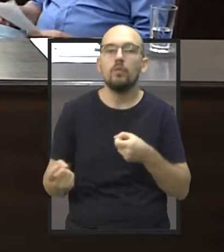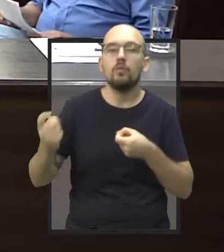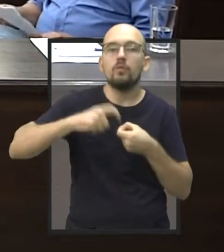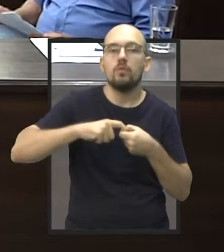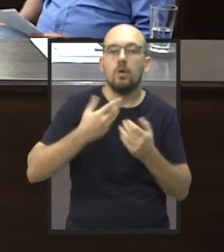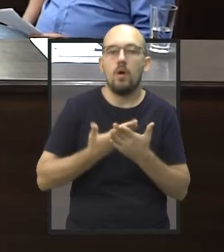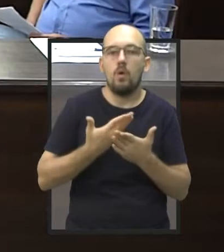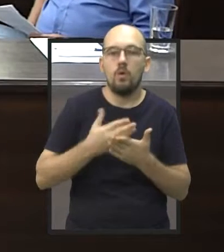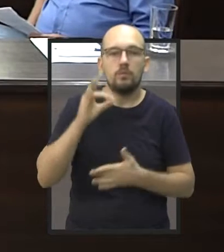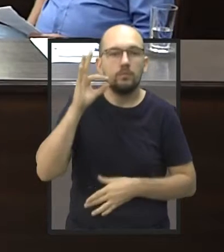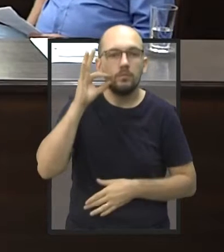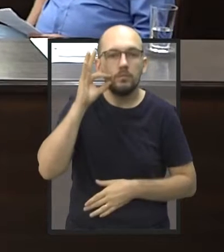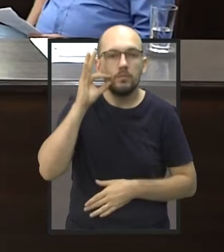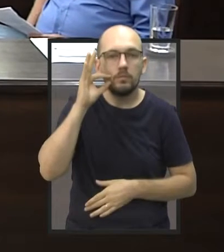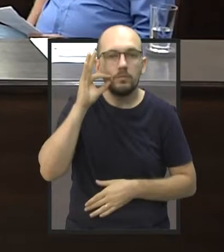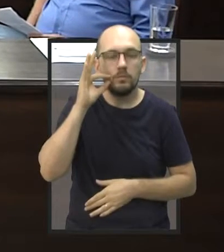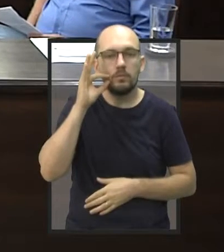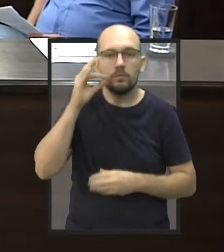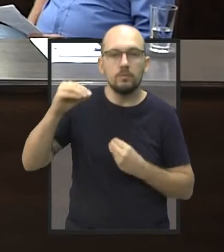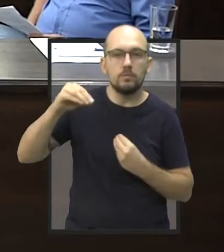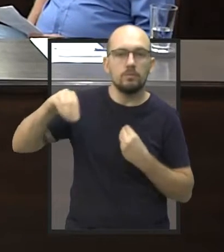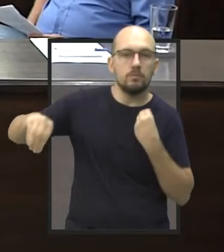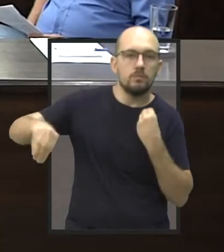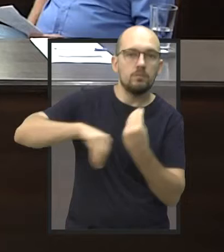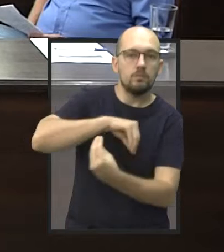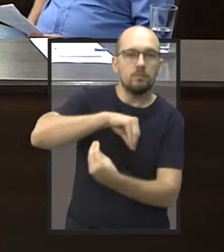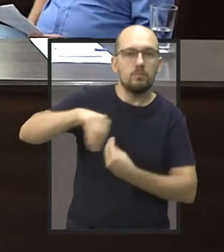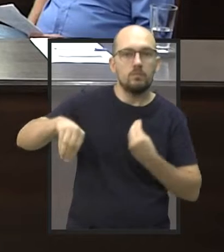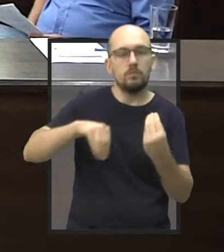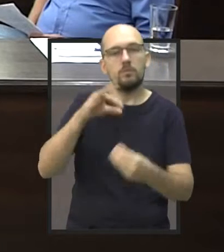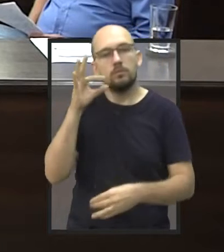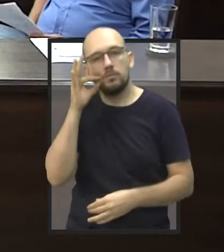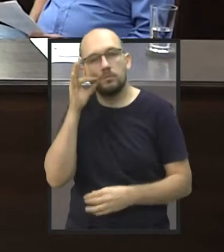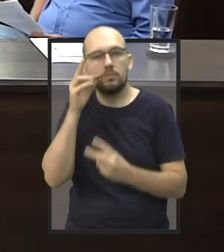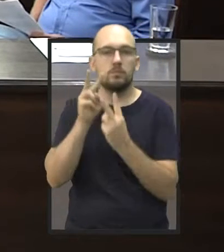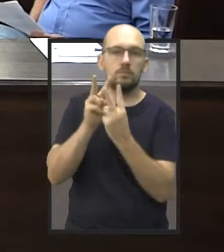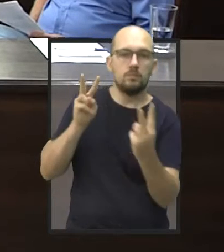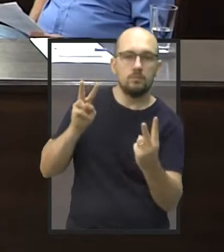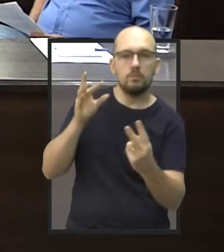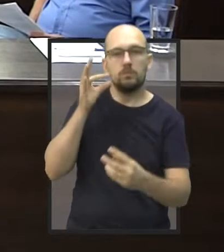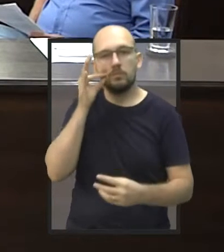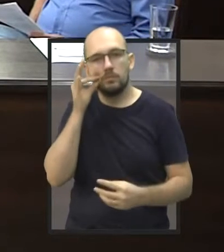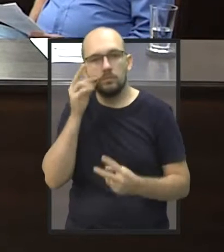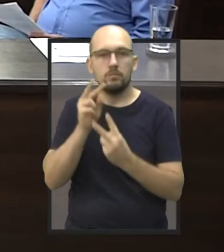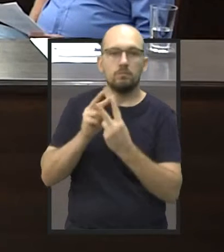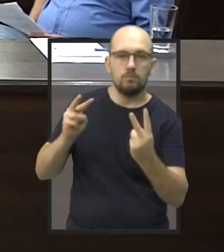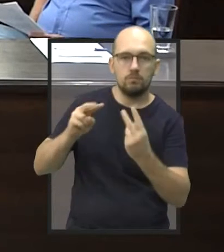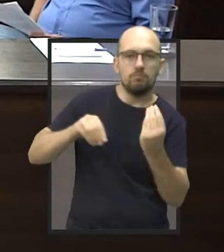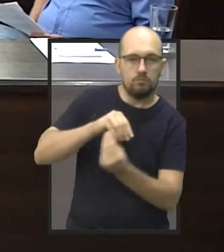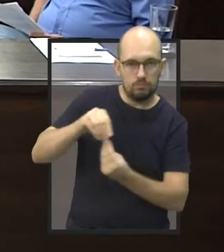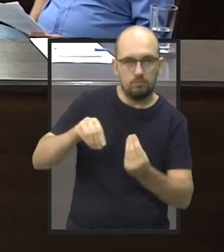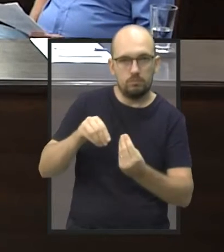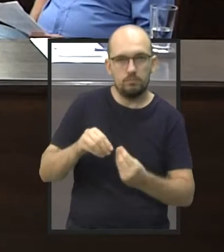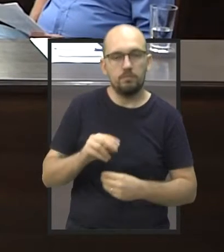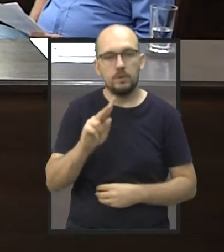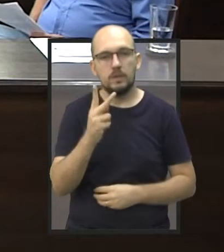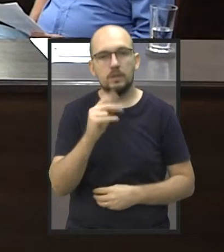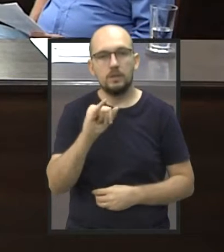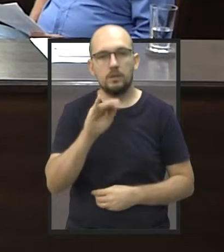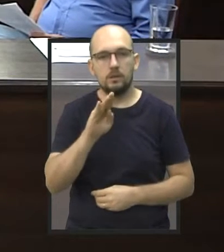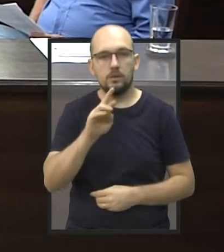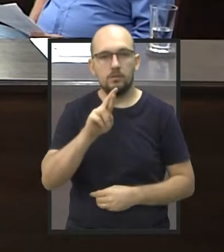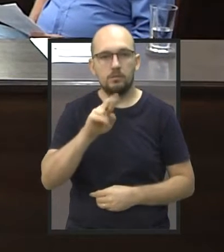aulas presenciais no sistema híbrido. Essa retomada começou no dia 12 de abril e o senhor tem acompanhado isso em